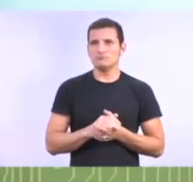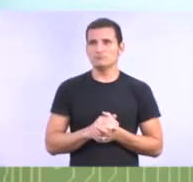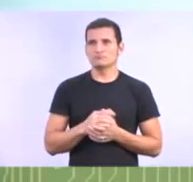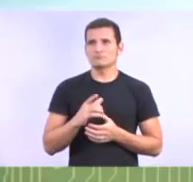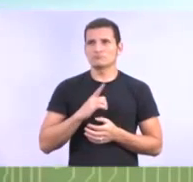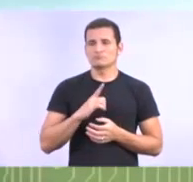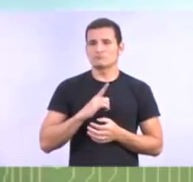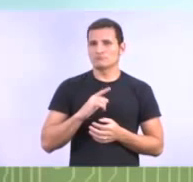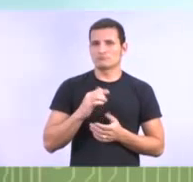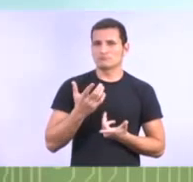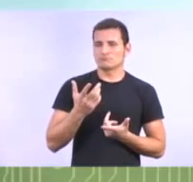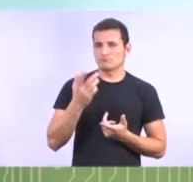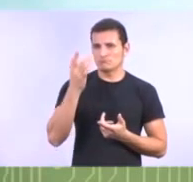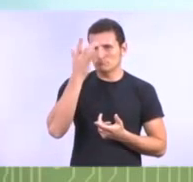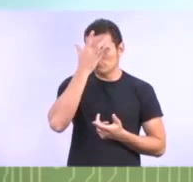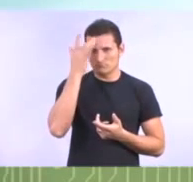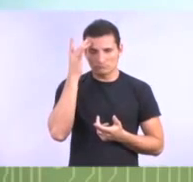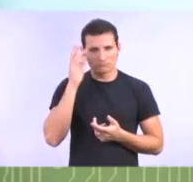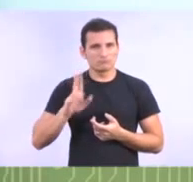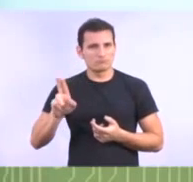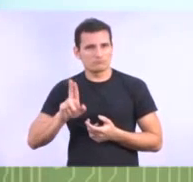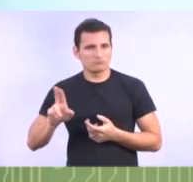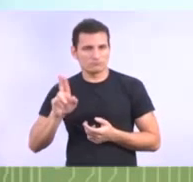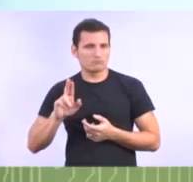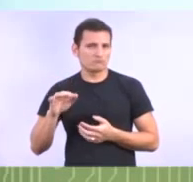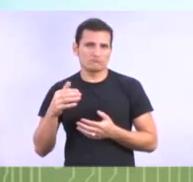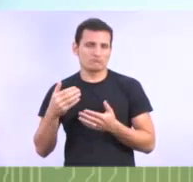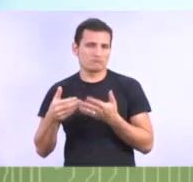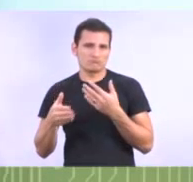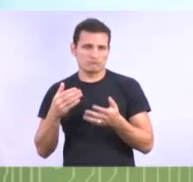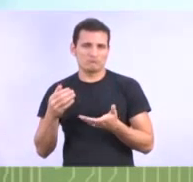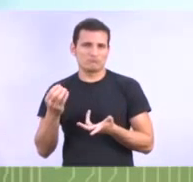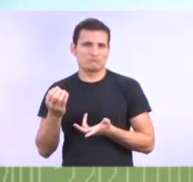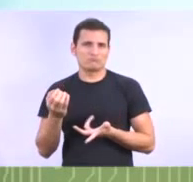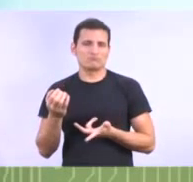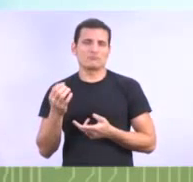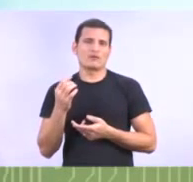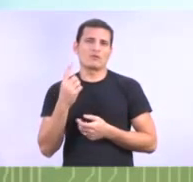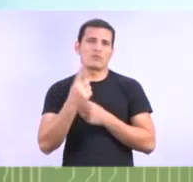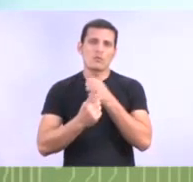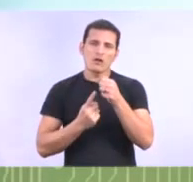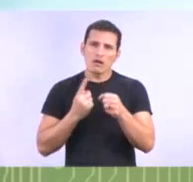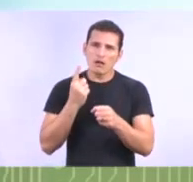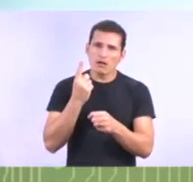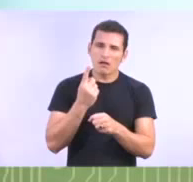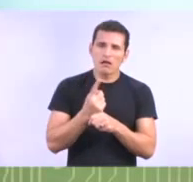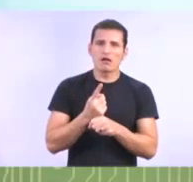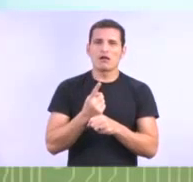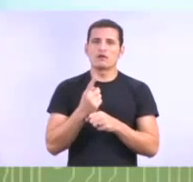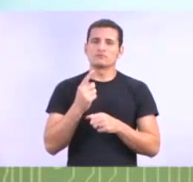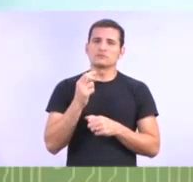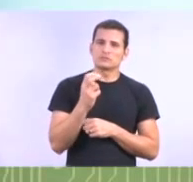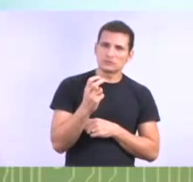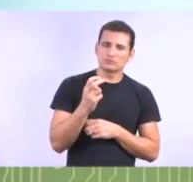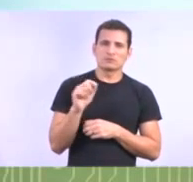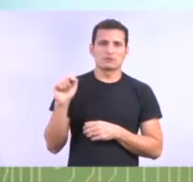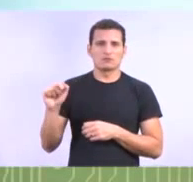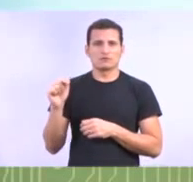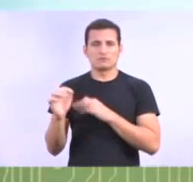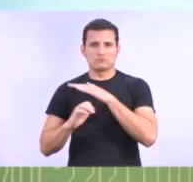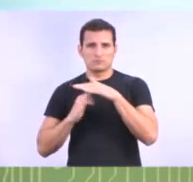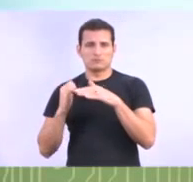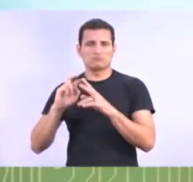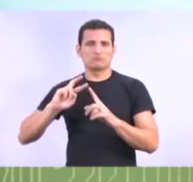X usuários, estão com 100 usuários numa empresa. Aí daqui a 1 ano, 2, 5, essa empresa dobra